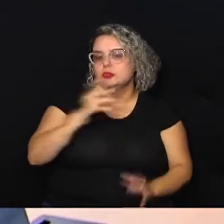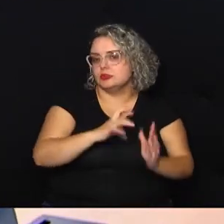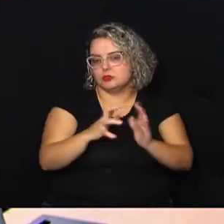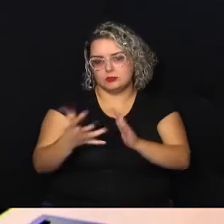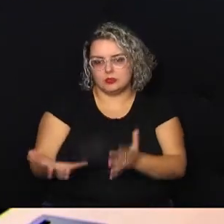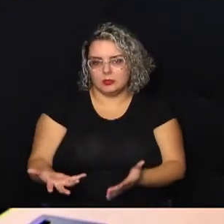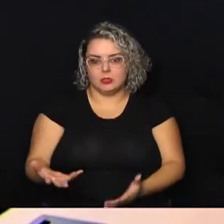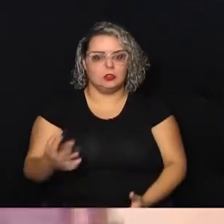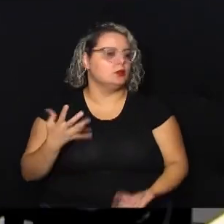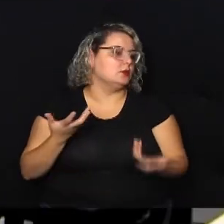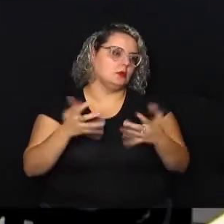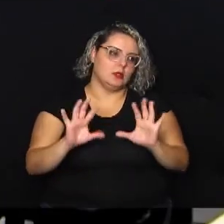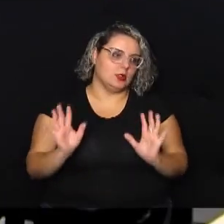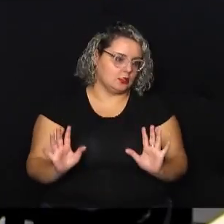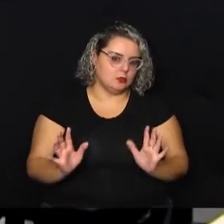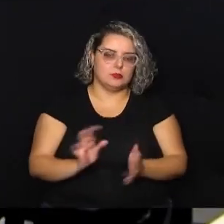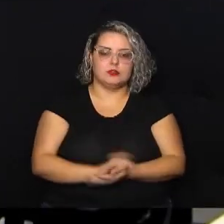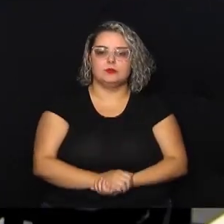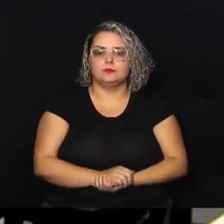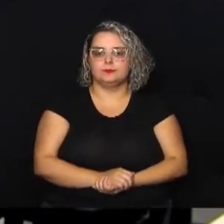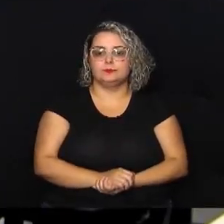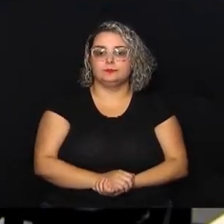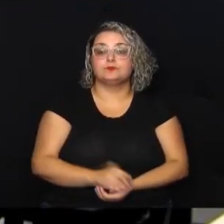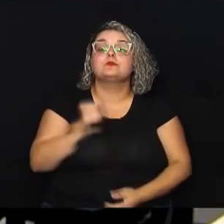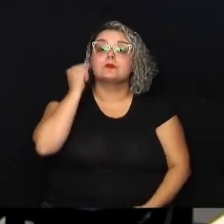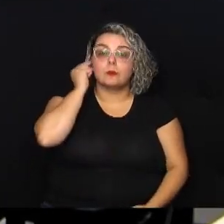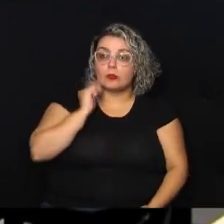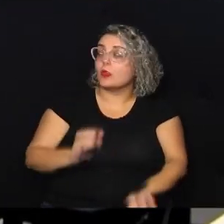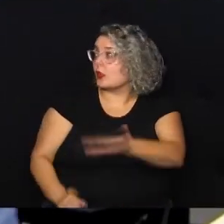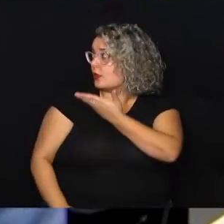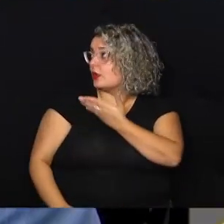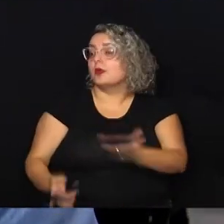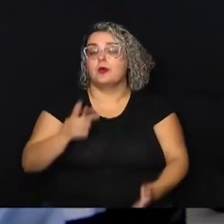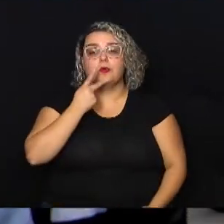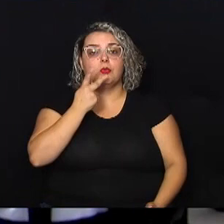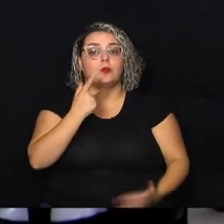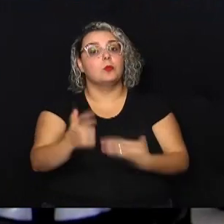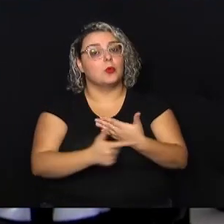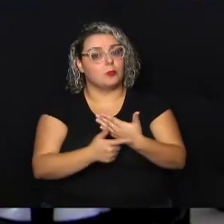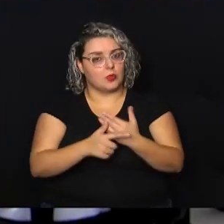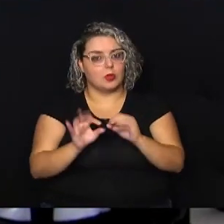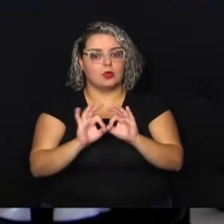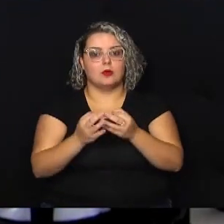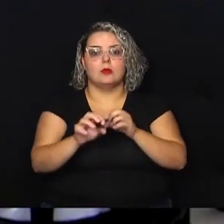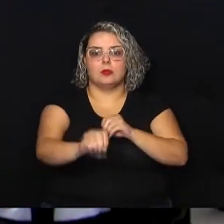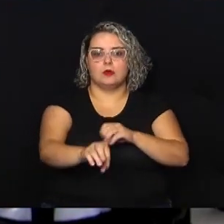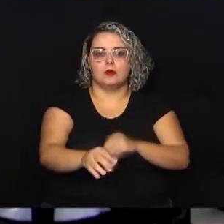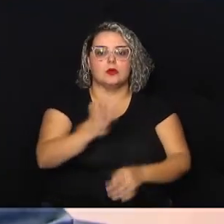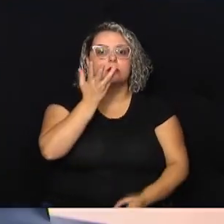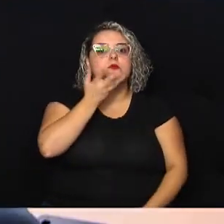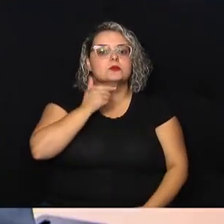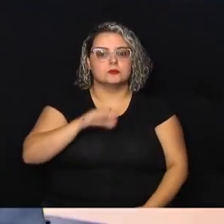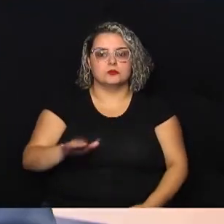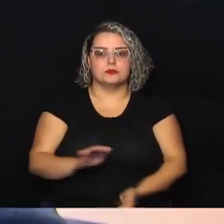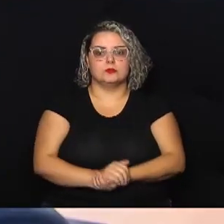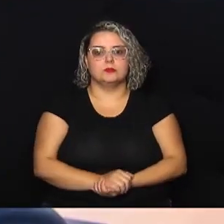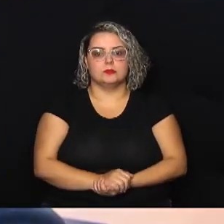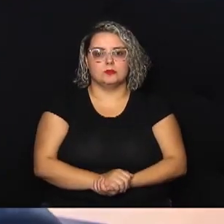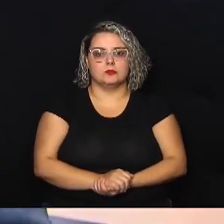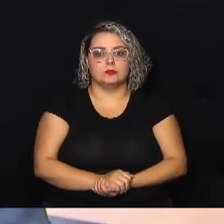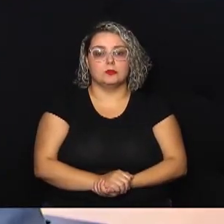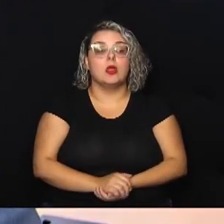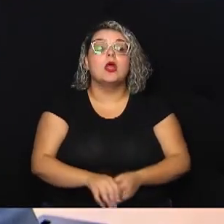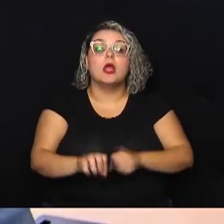Isso que nós não queremos. Marcelo Silva salienta o papel da família na educação das crianças.